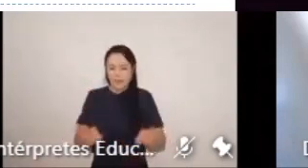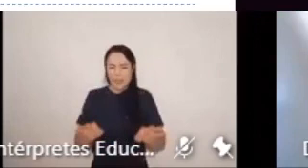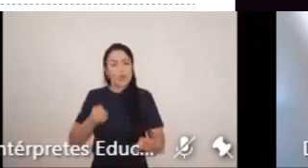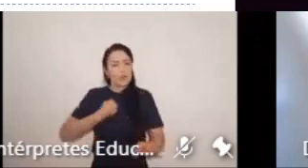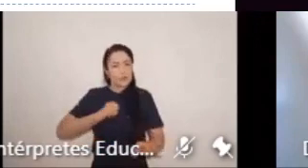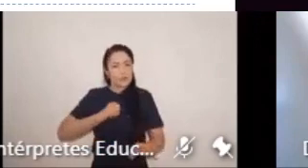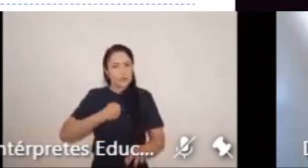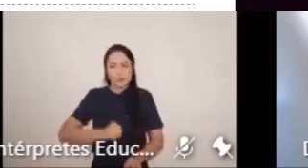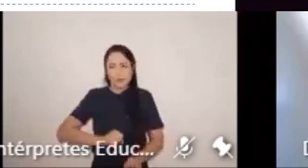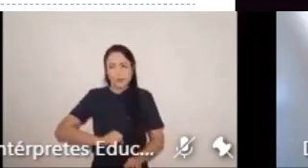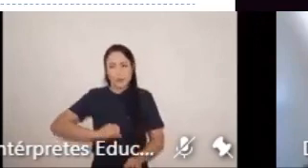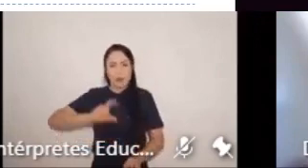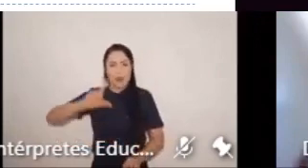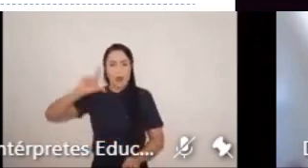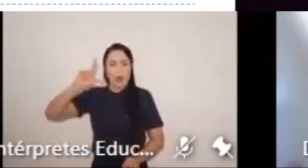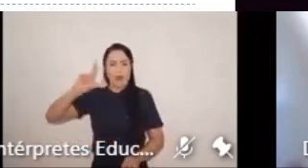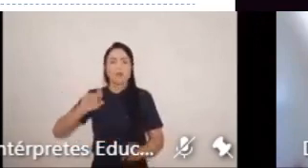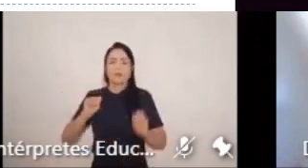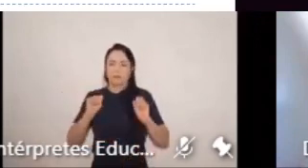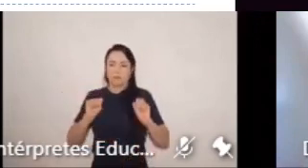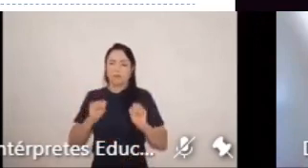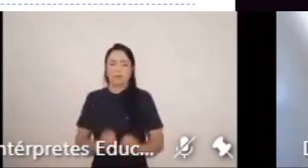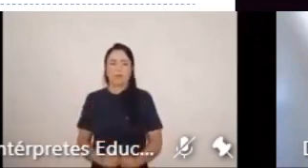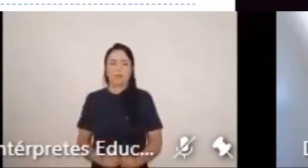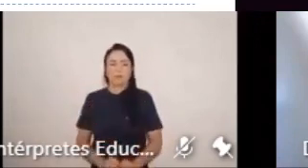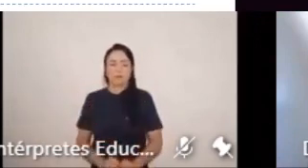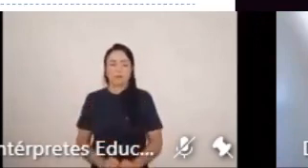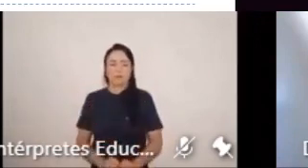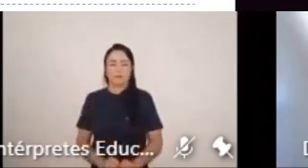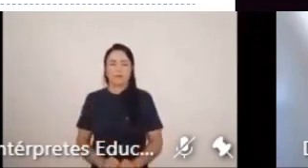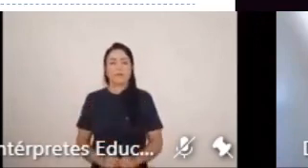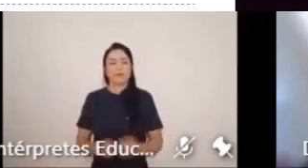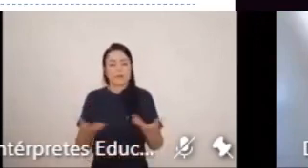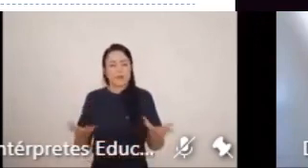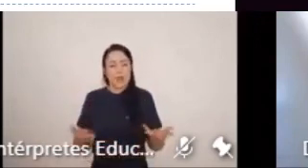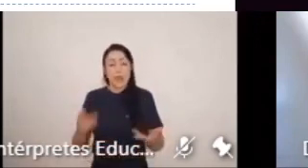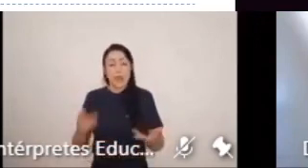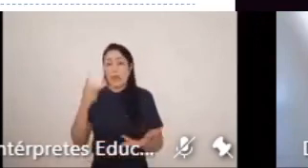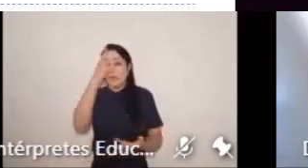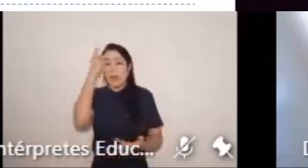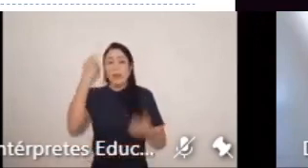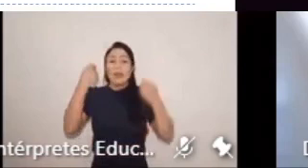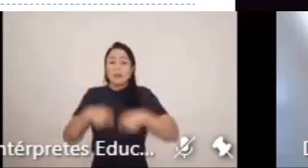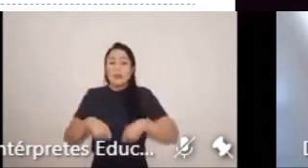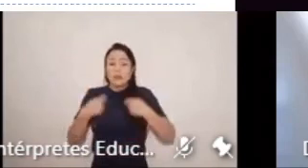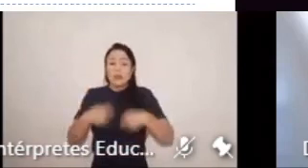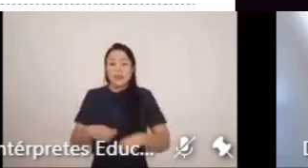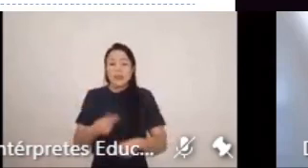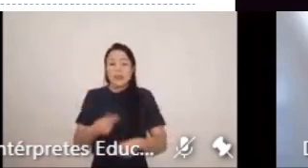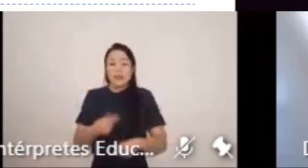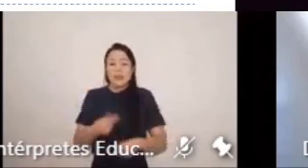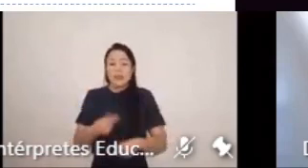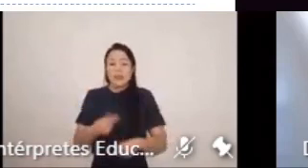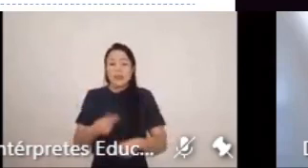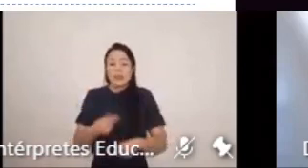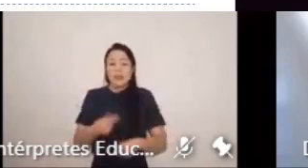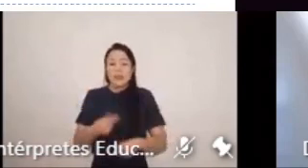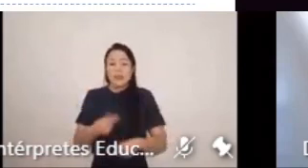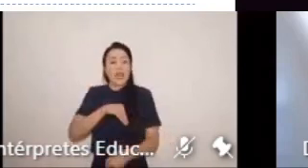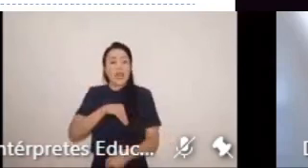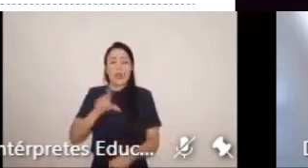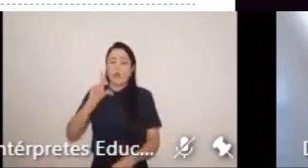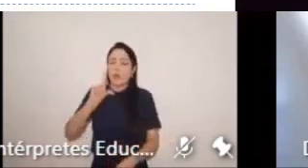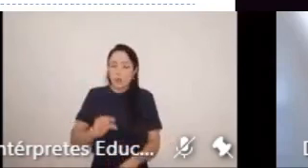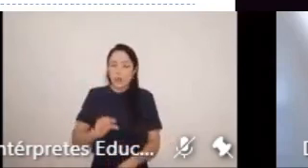muito maior. E aí, ressalto mais uma vez, pessoas vulneráveis que ganham renda familiar, não é